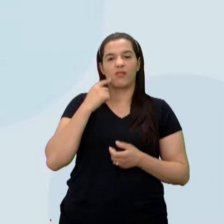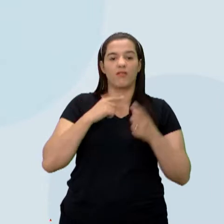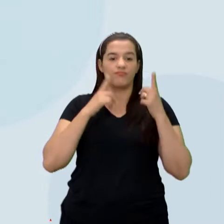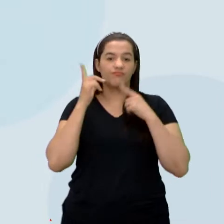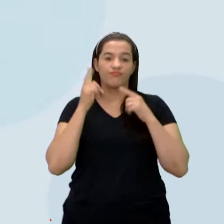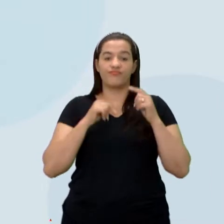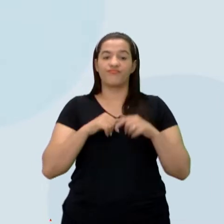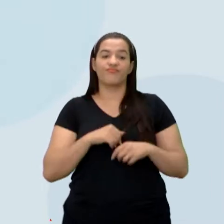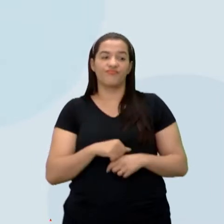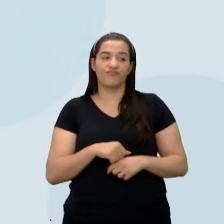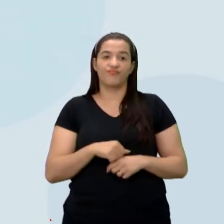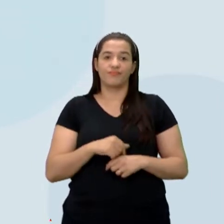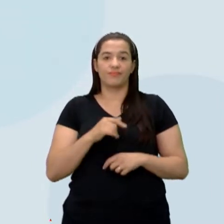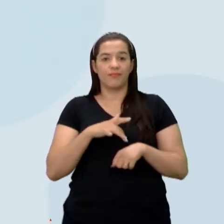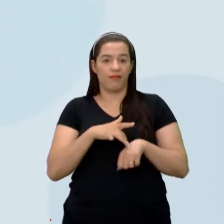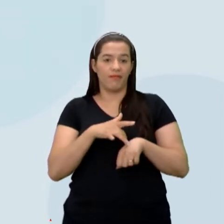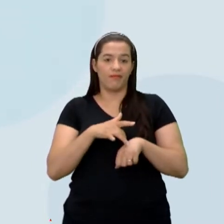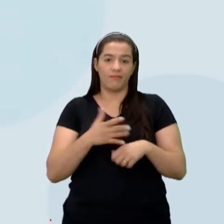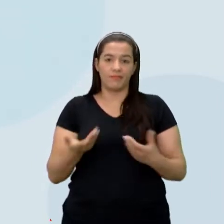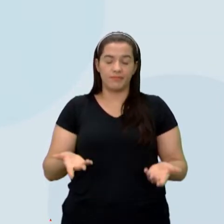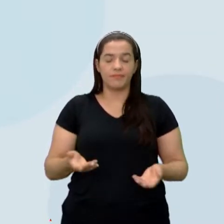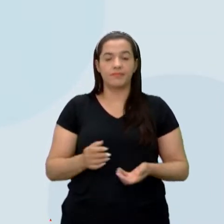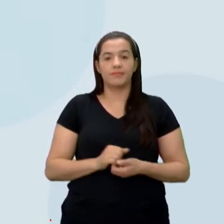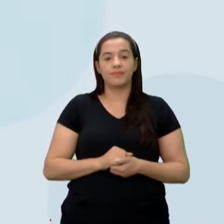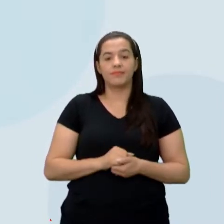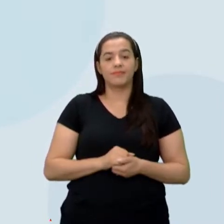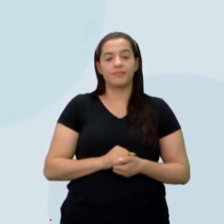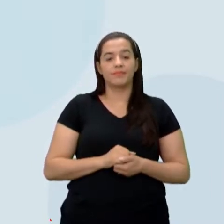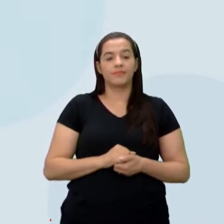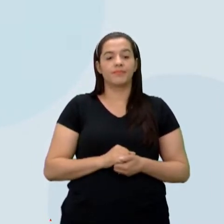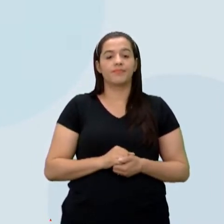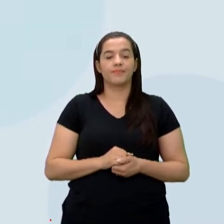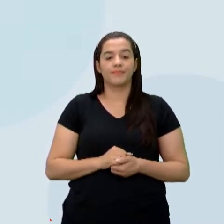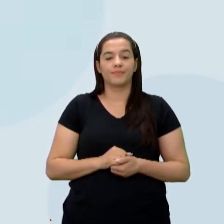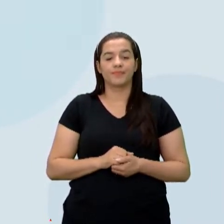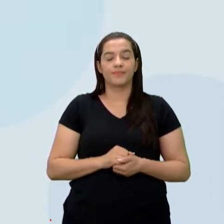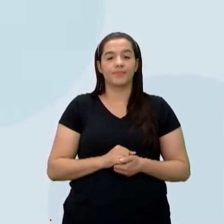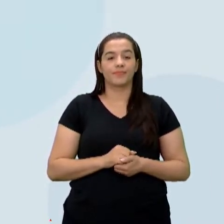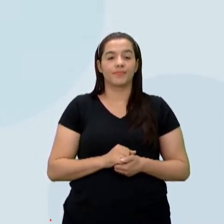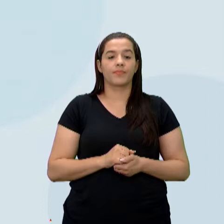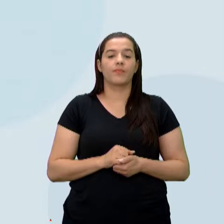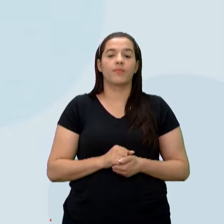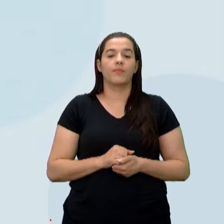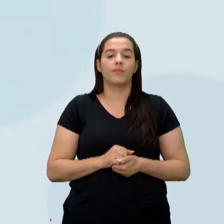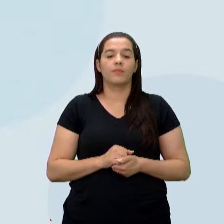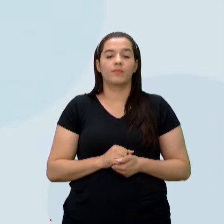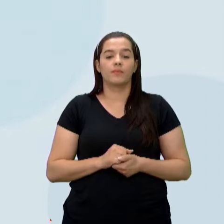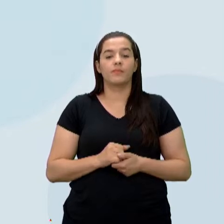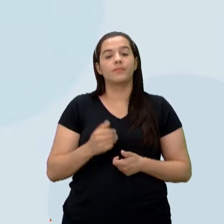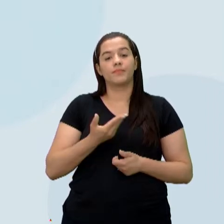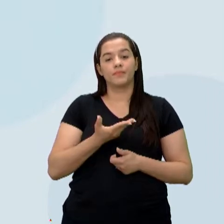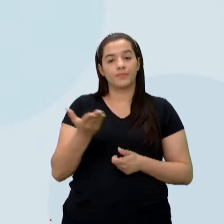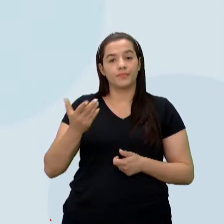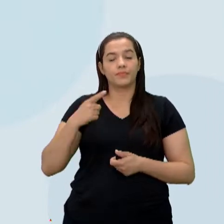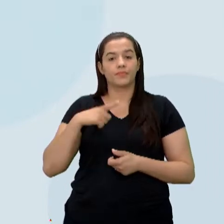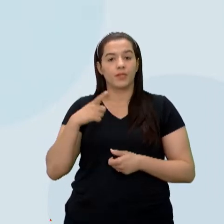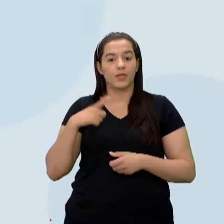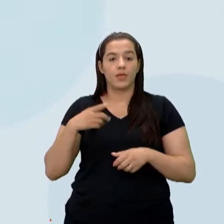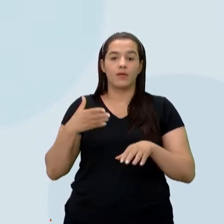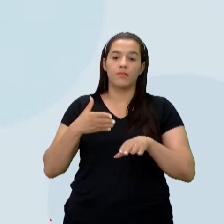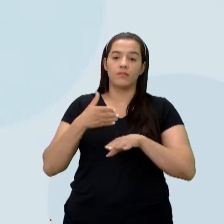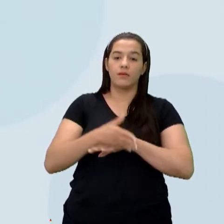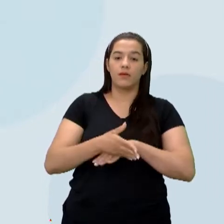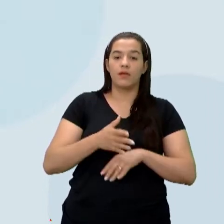ah, tá sim. Não é? Uma cara irônica, né? E a interjeição, né? A